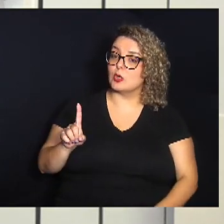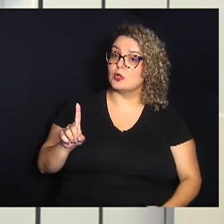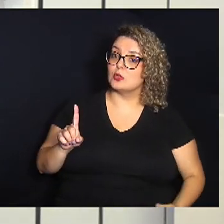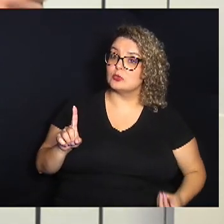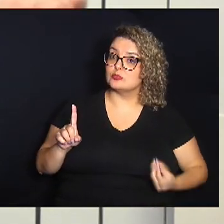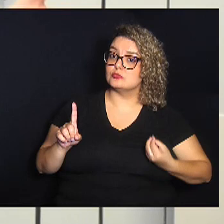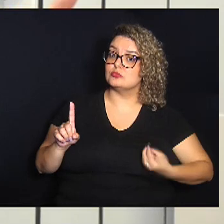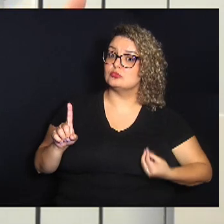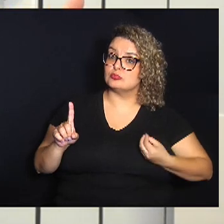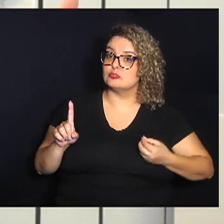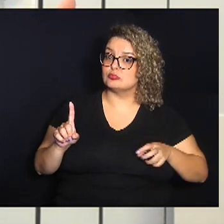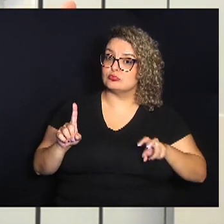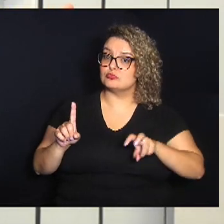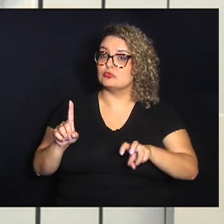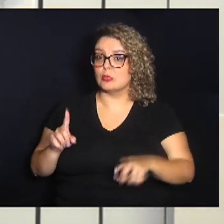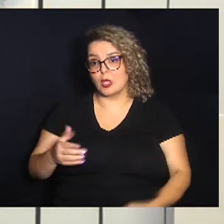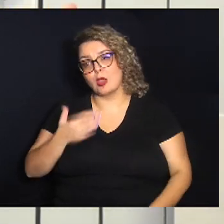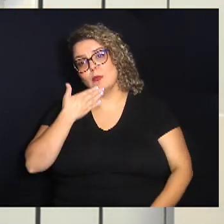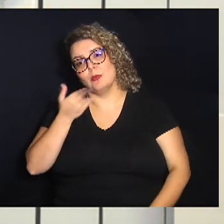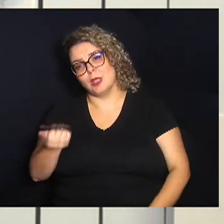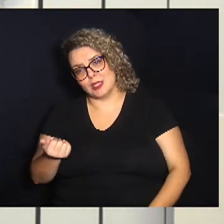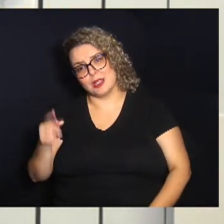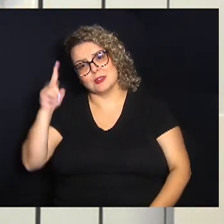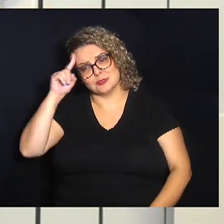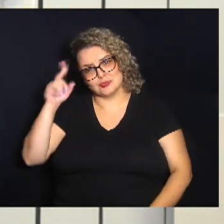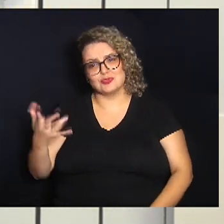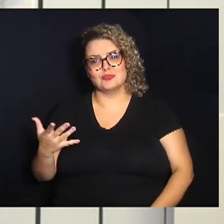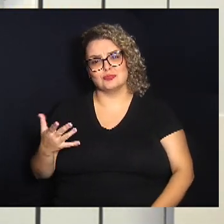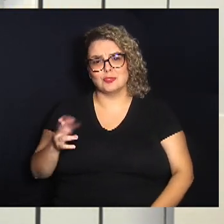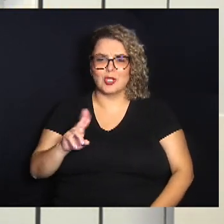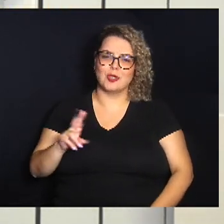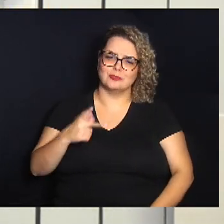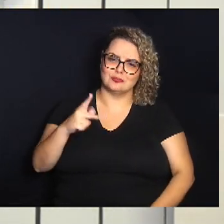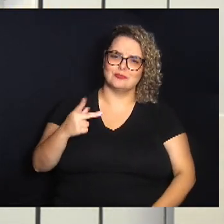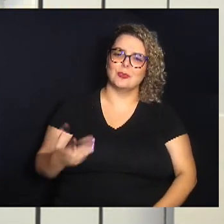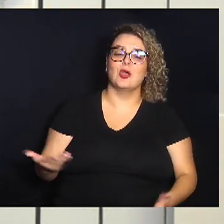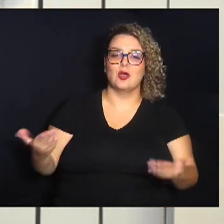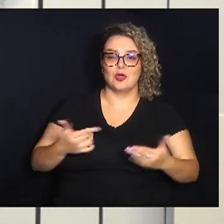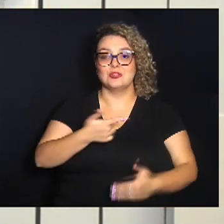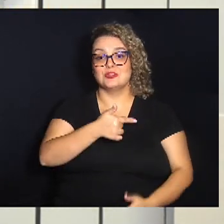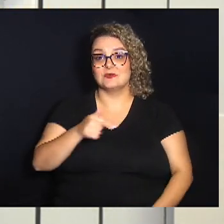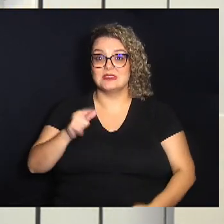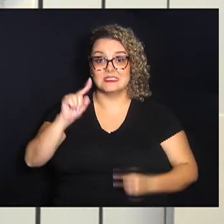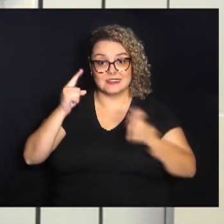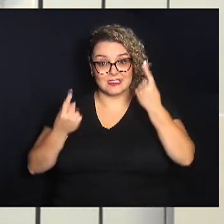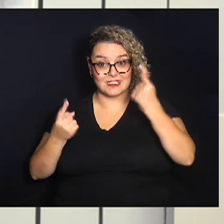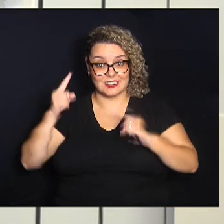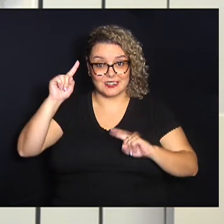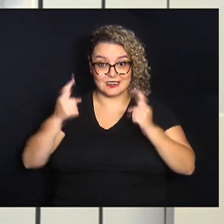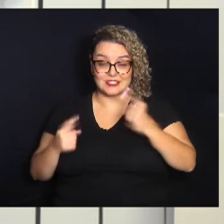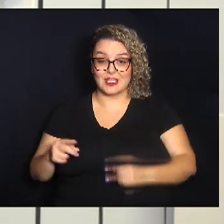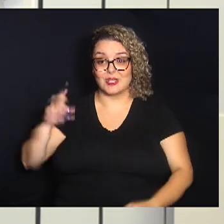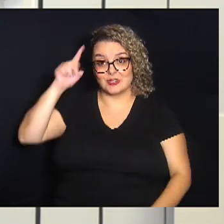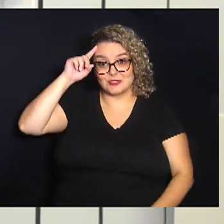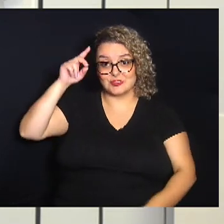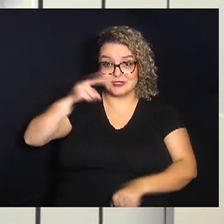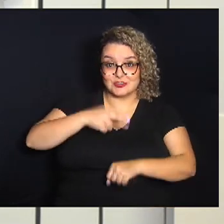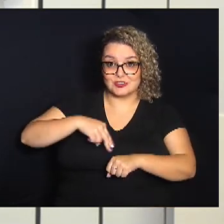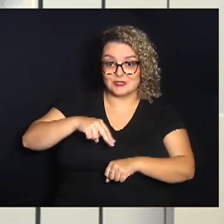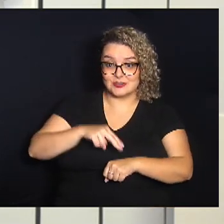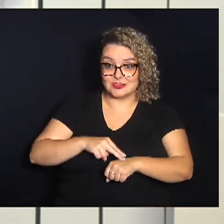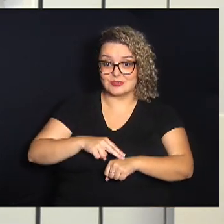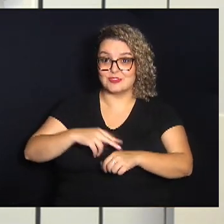nós merece um dia para chamar de seu, né? Hoje, 27 de fevereiro, é o Dia Nacional do